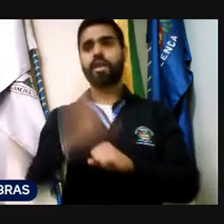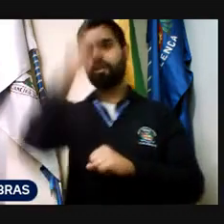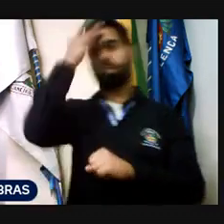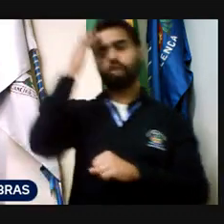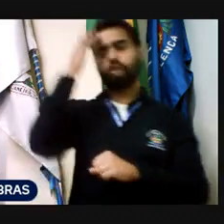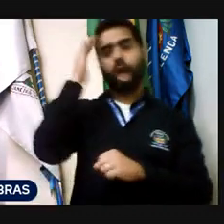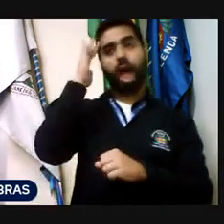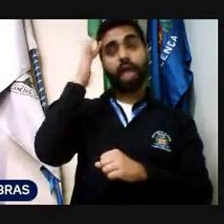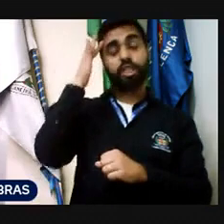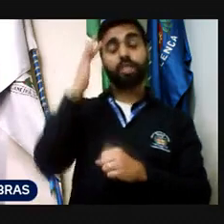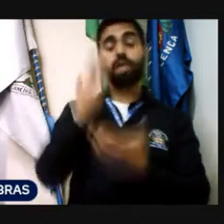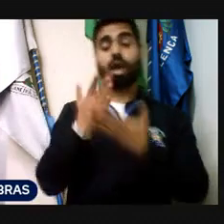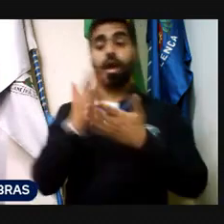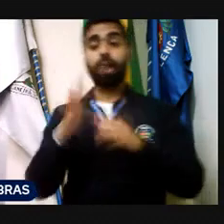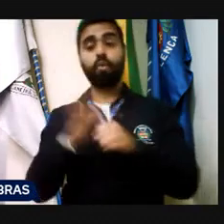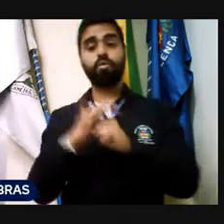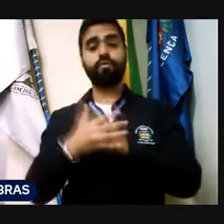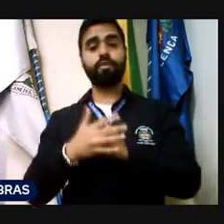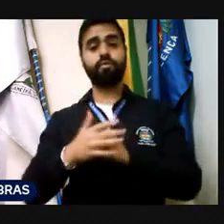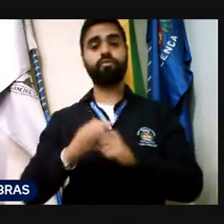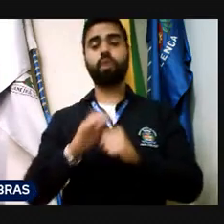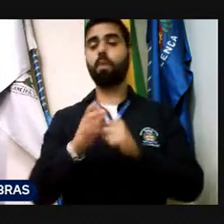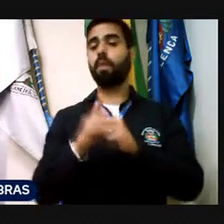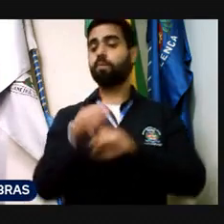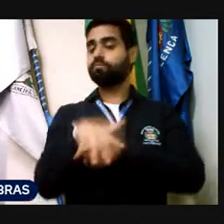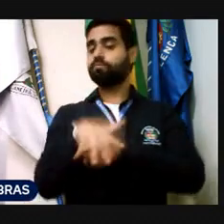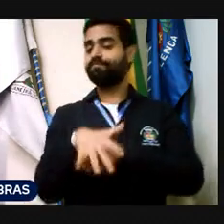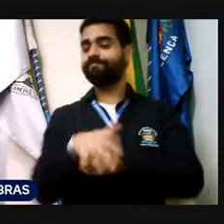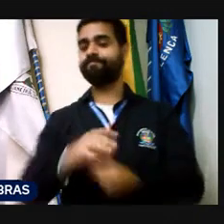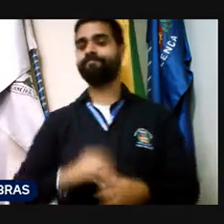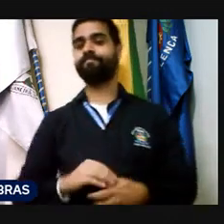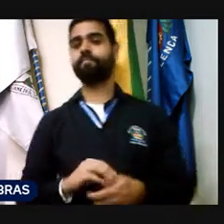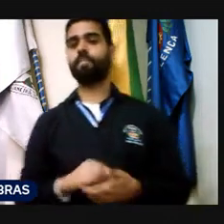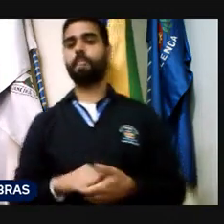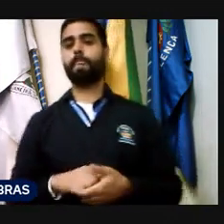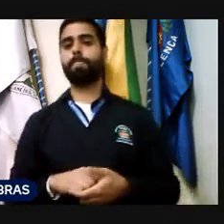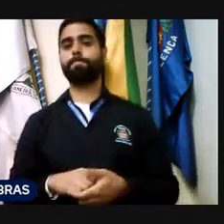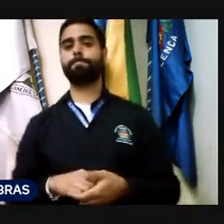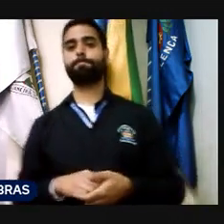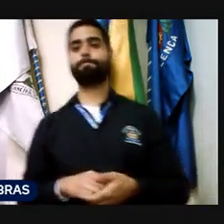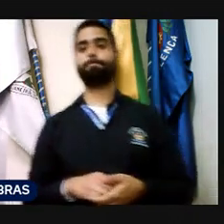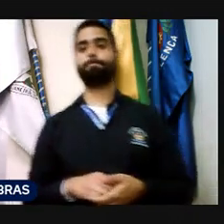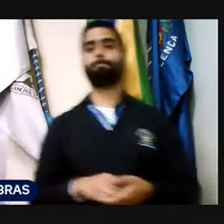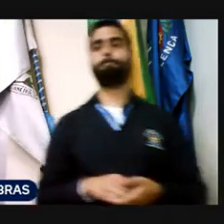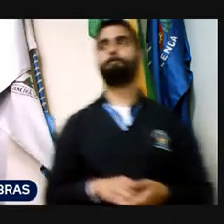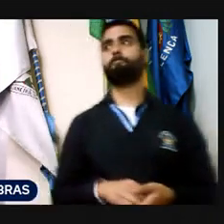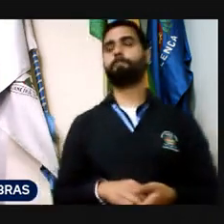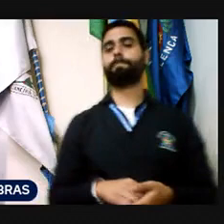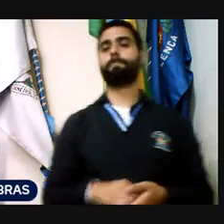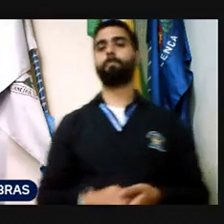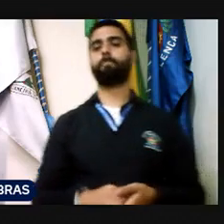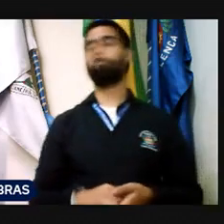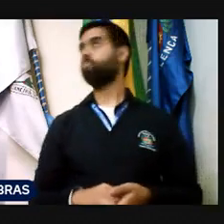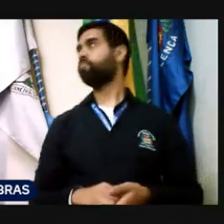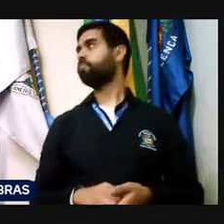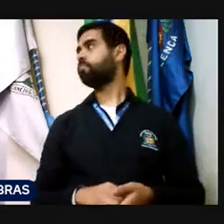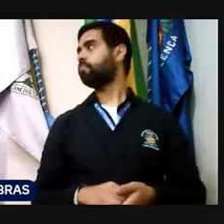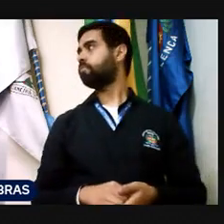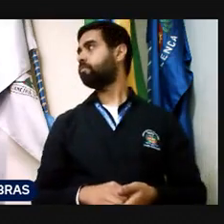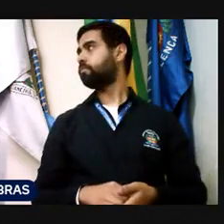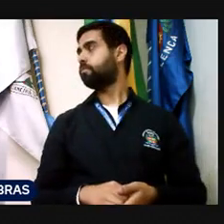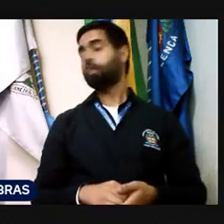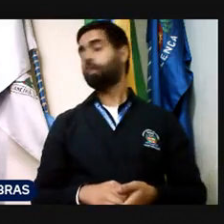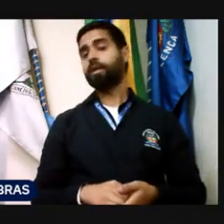que acabou a pandemia. Uma outra coisa que eu gostaria de falar para a população de Valença, Gente, que está na